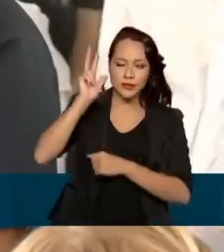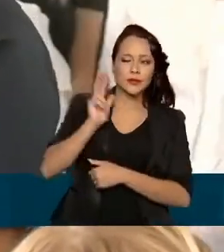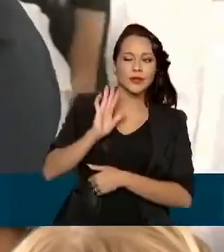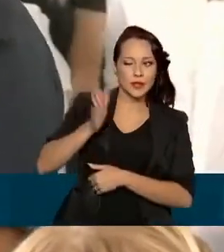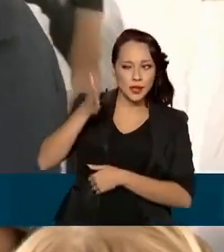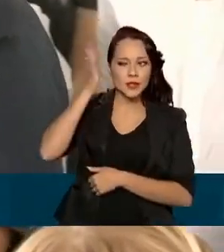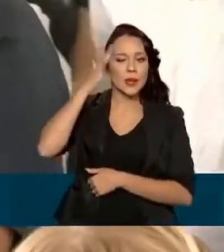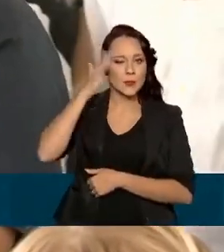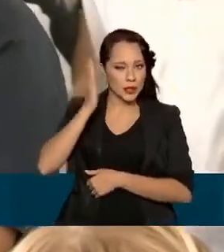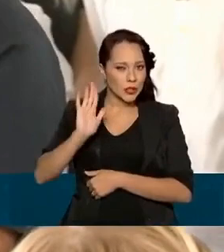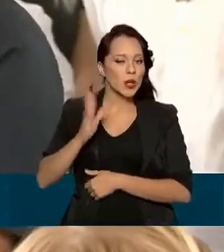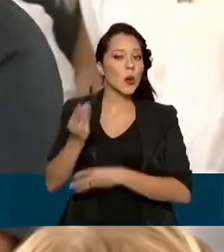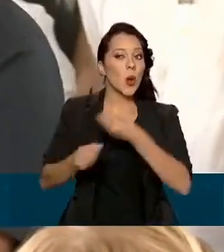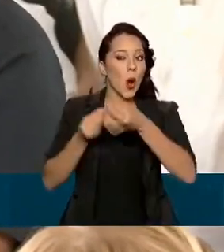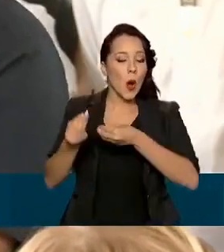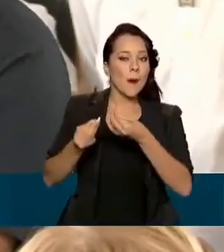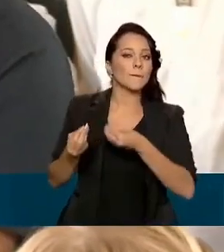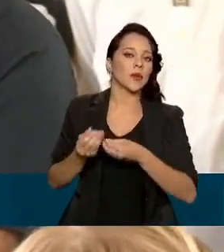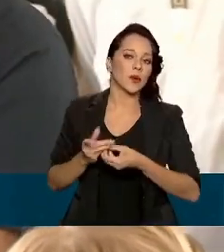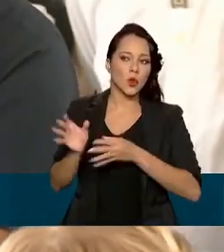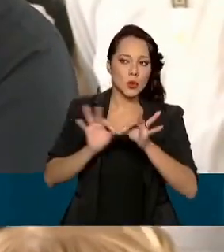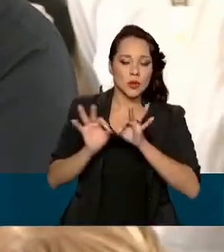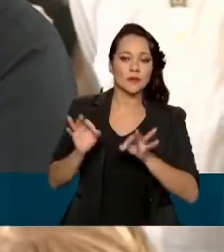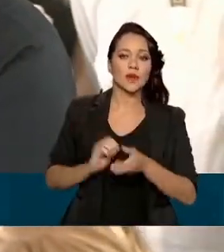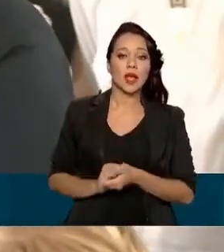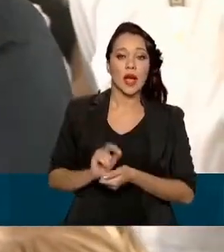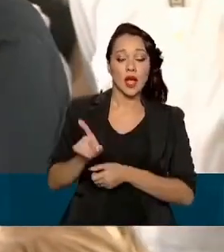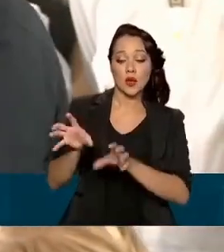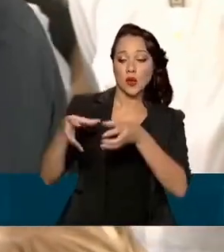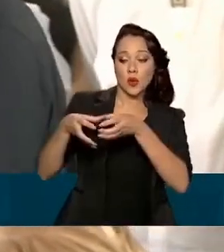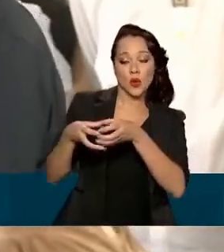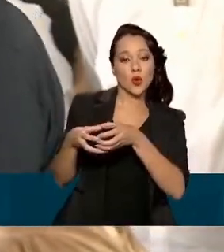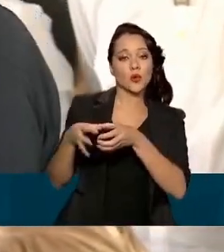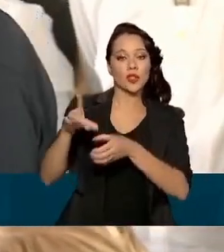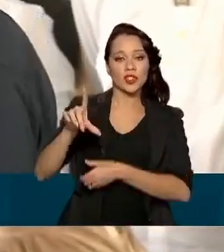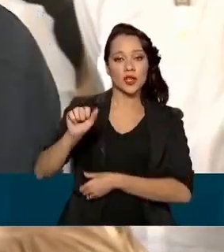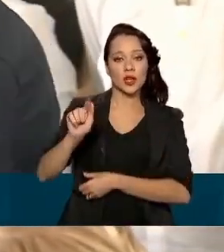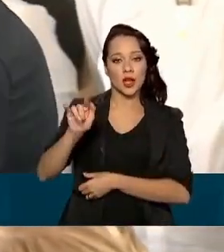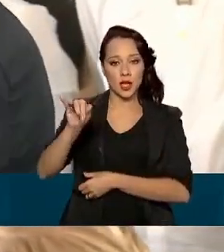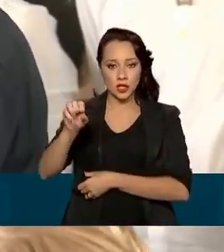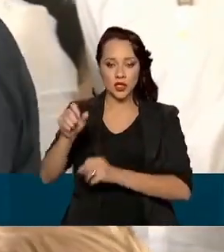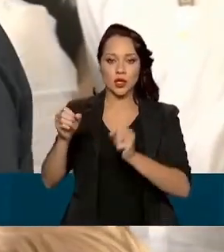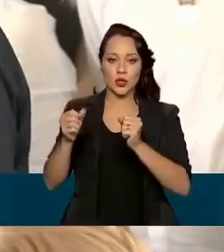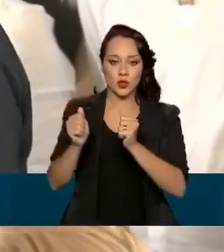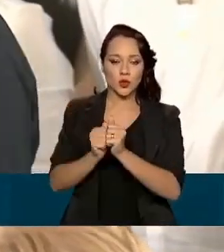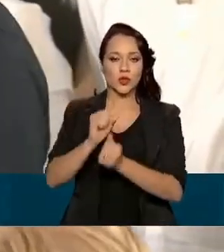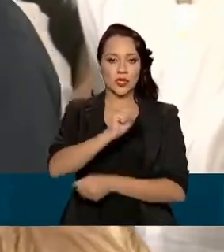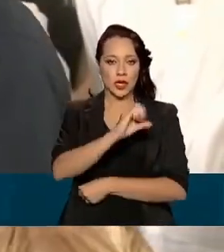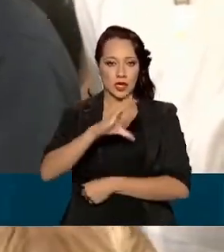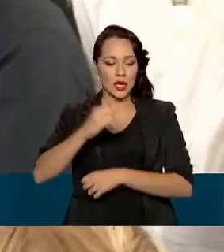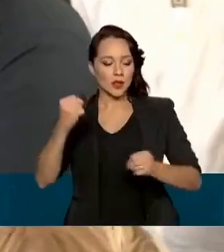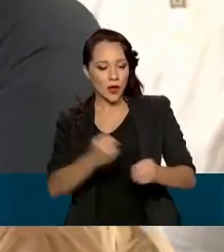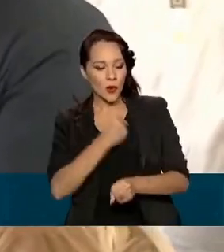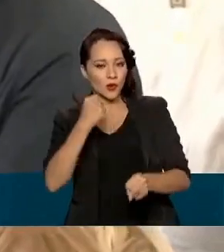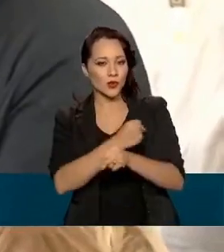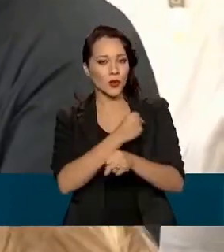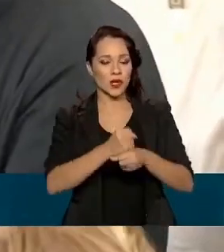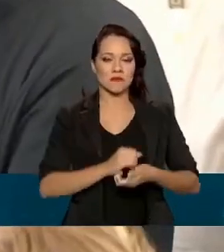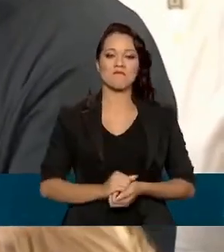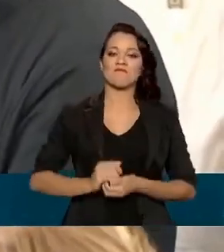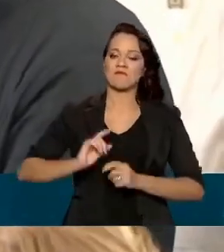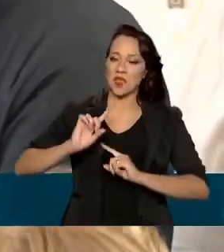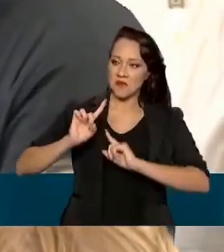tal. Então, no momento aqui, o batalhão de Lages, Santa Catarina, está fazendo essa obra. Então, daqui a